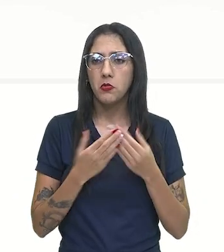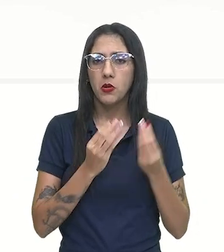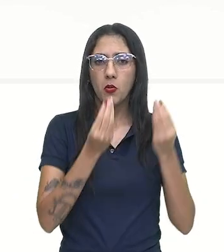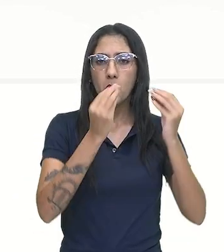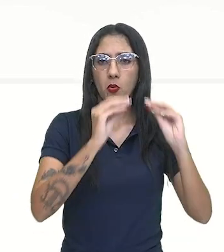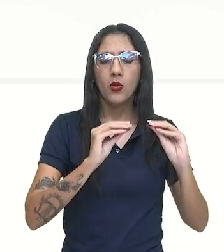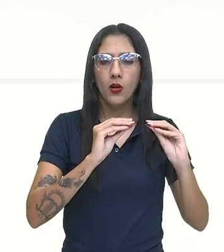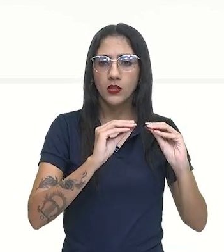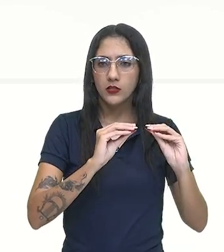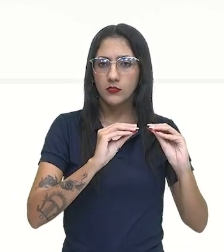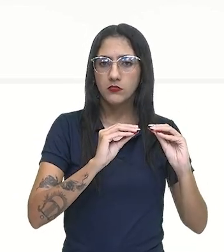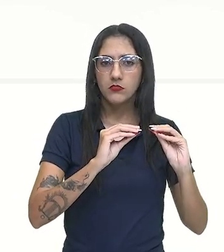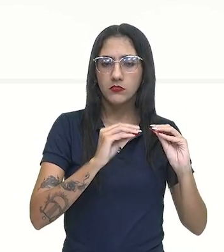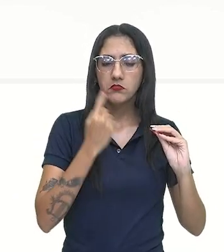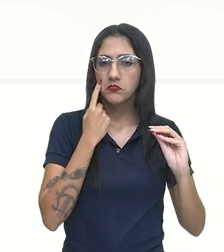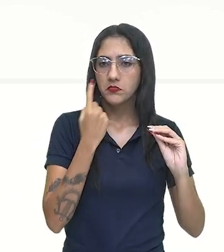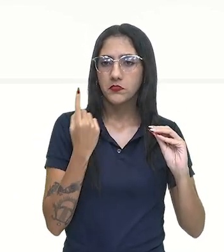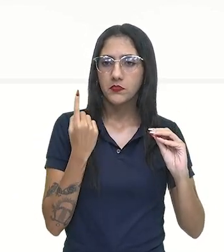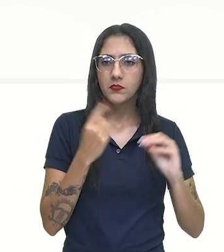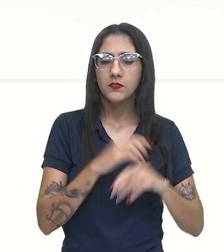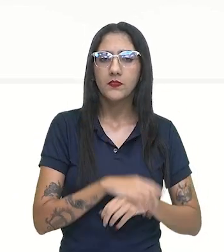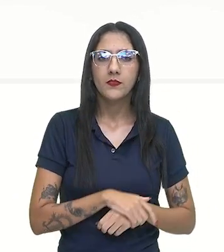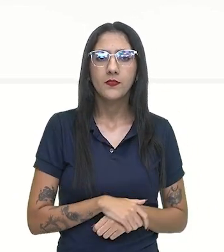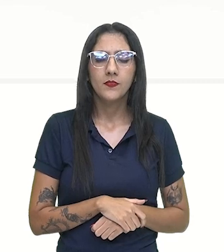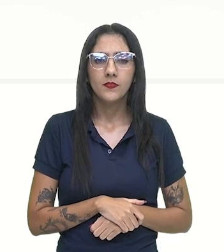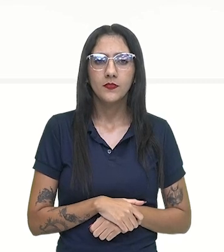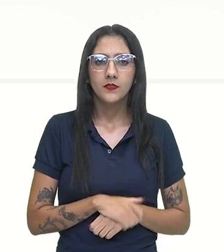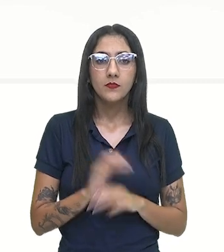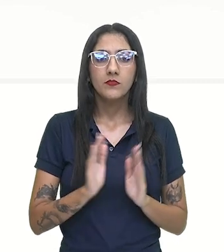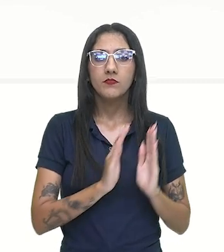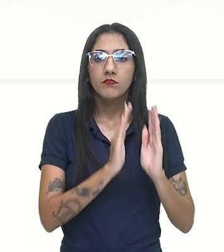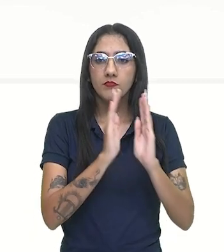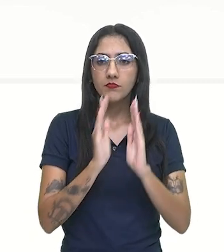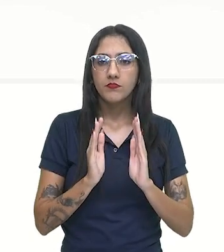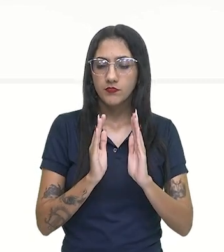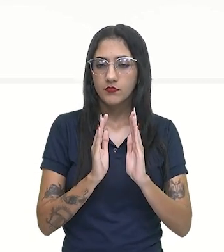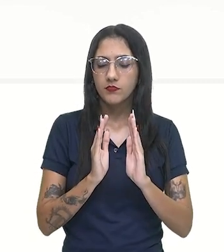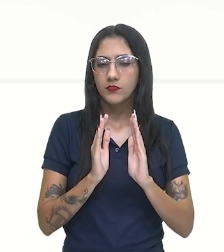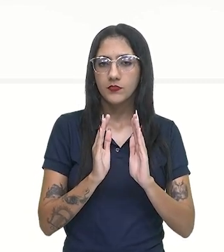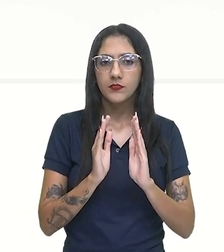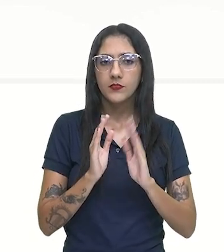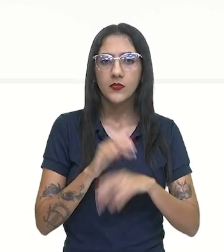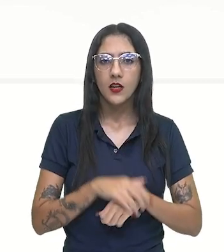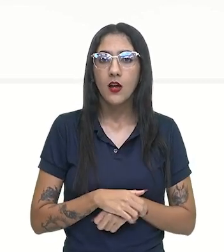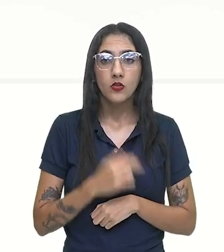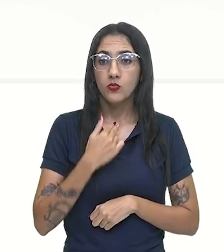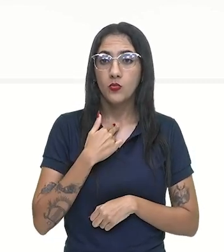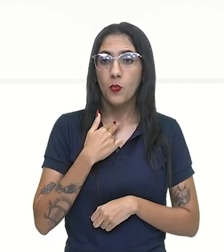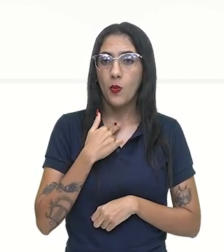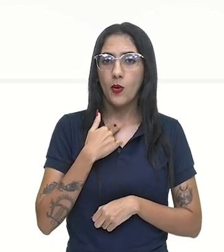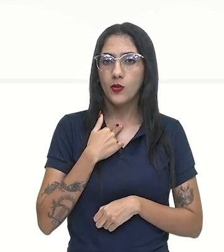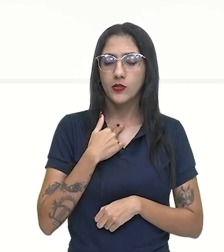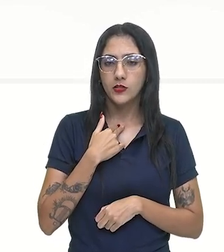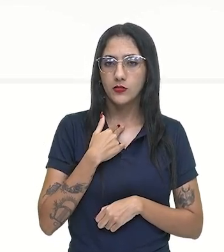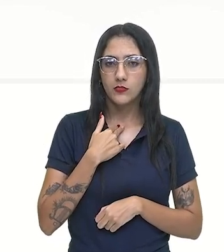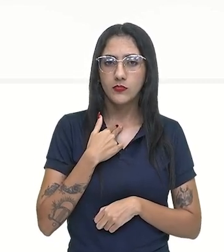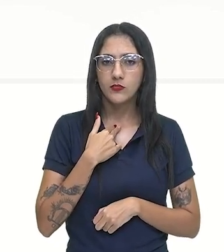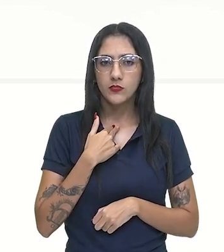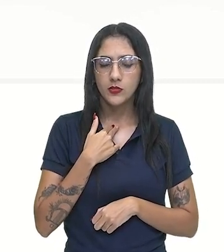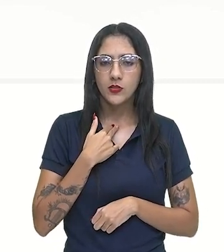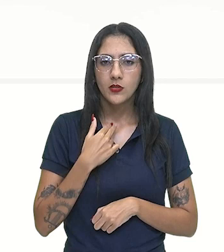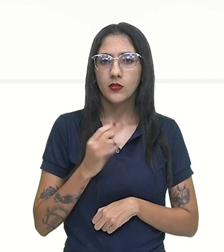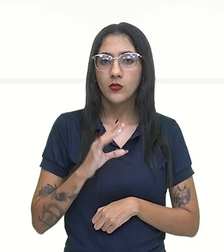que não existe o zero aí, né? Na casa das dezenas, eu não posso utilizar um deles, eu só tenho